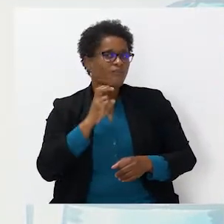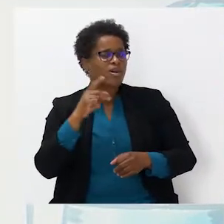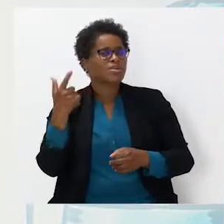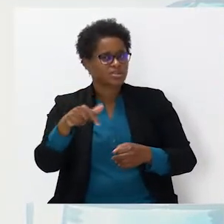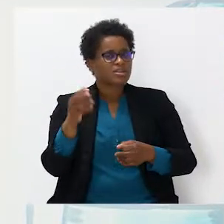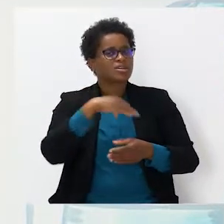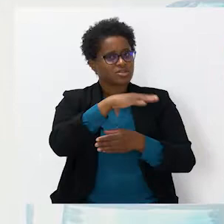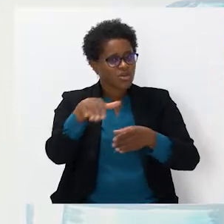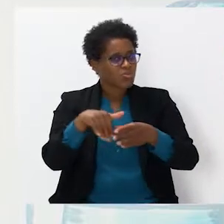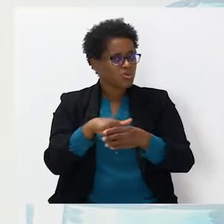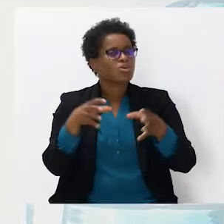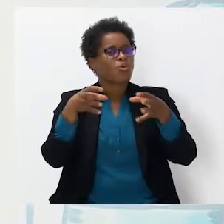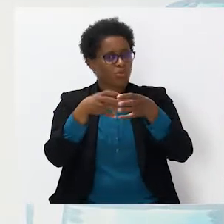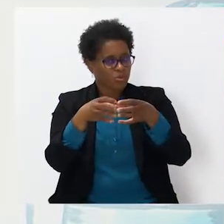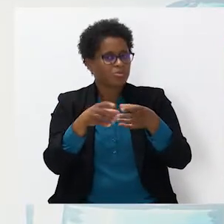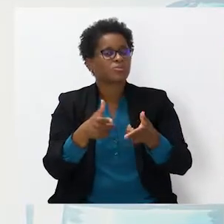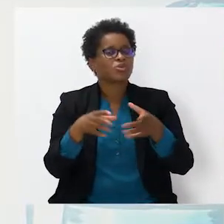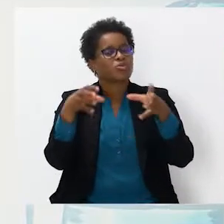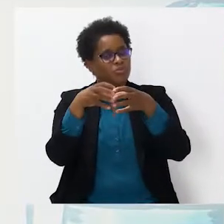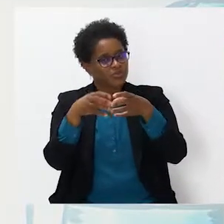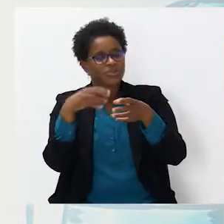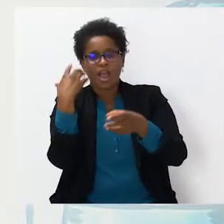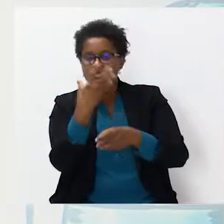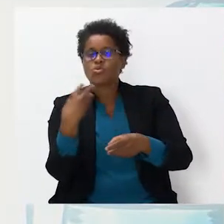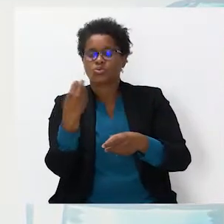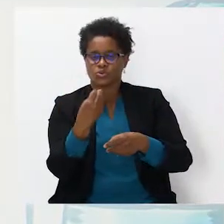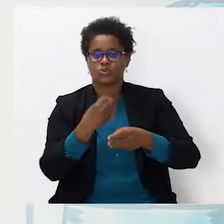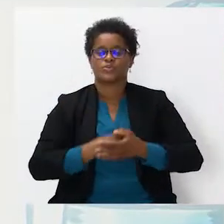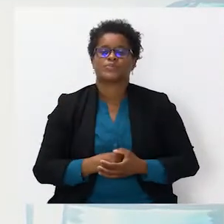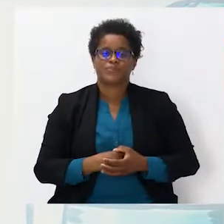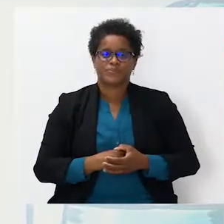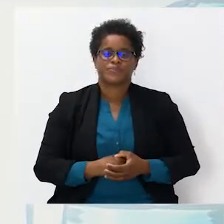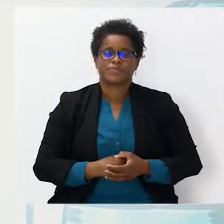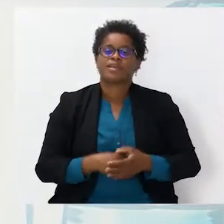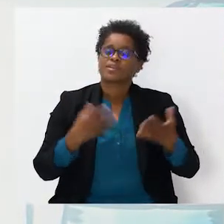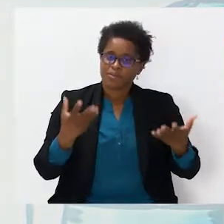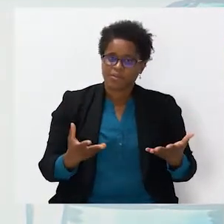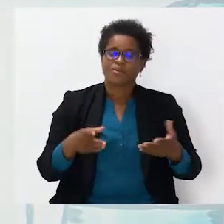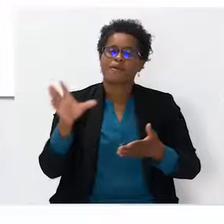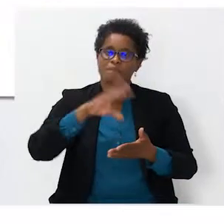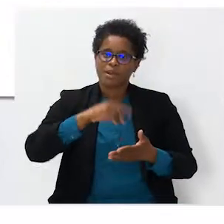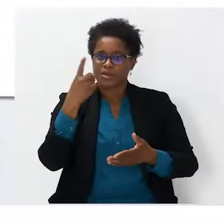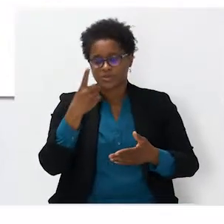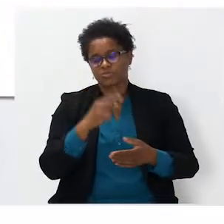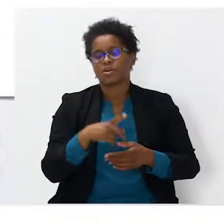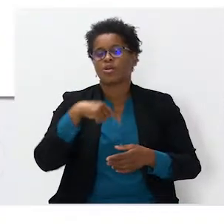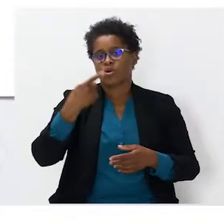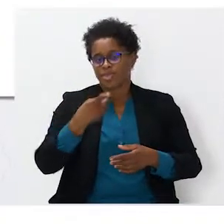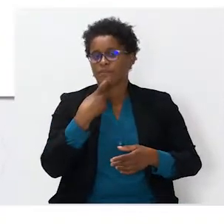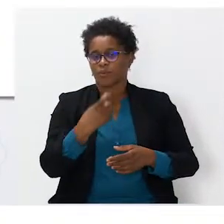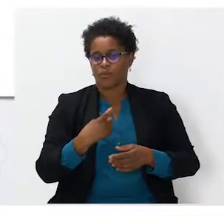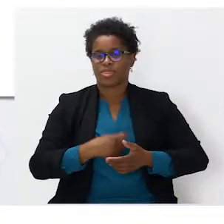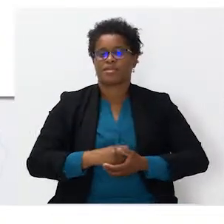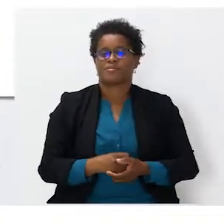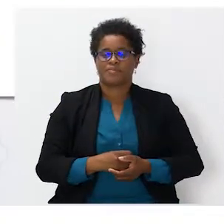da comissão. Então, por isso é uma comissão de alunos. Ainda, mais uma linha, mais uma outra